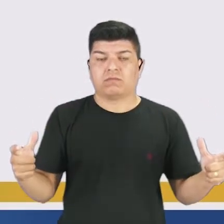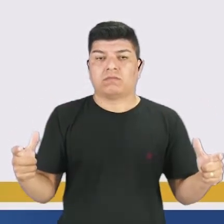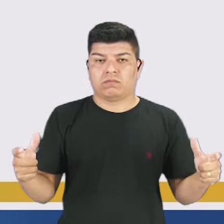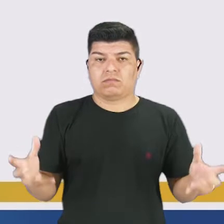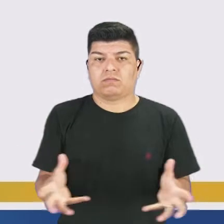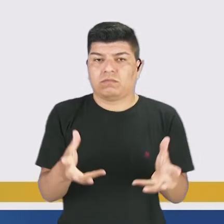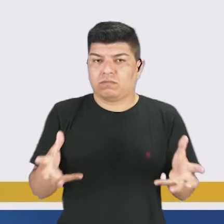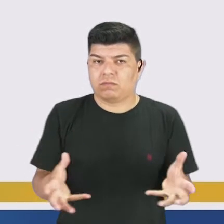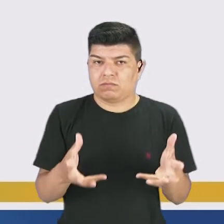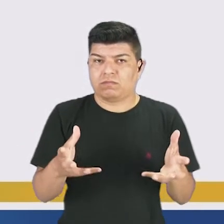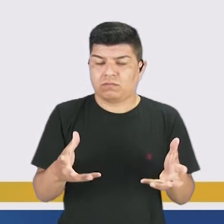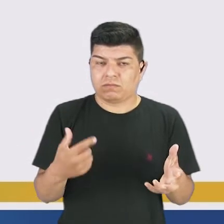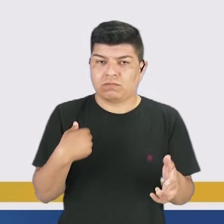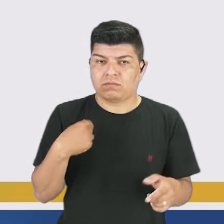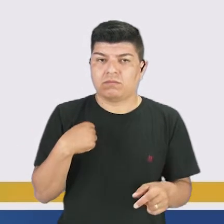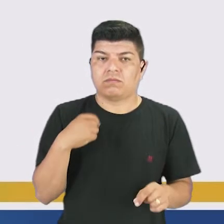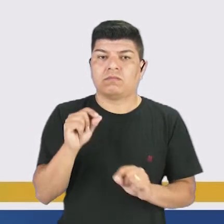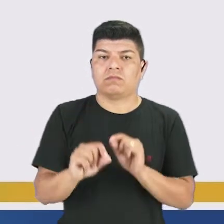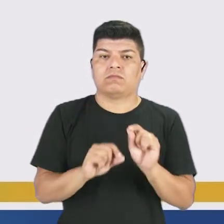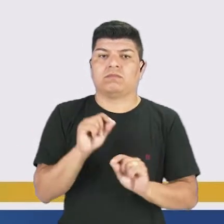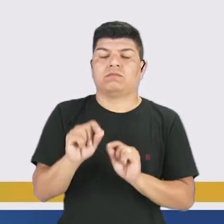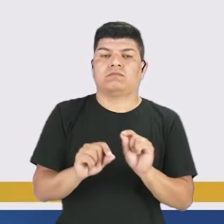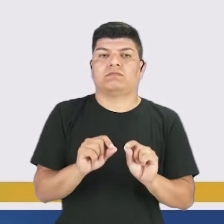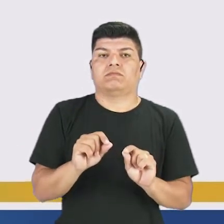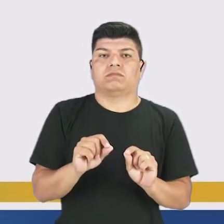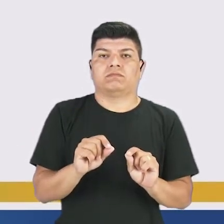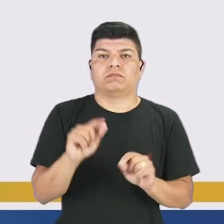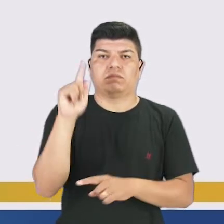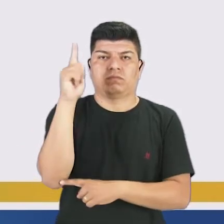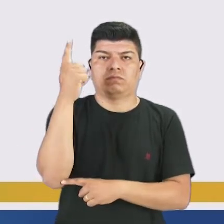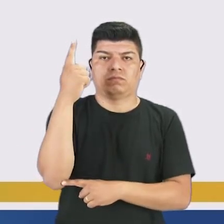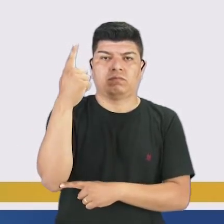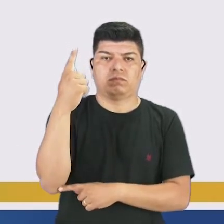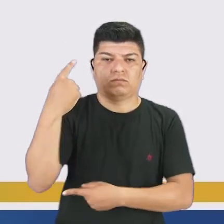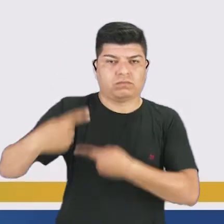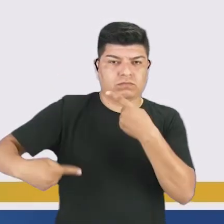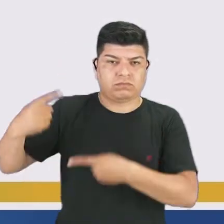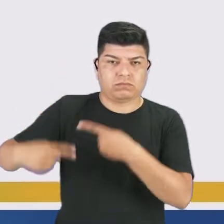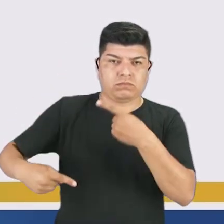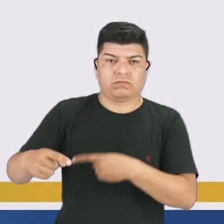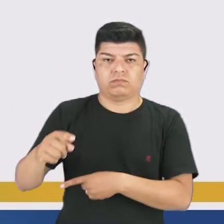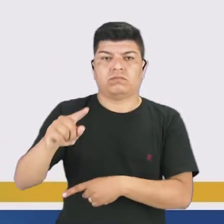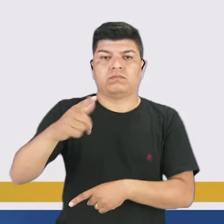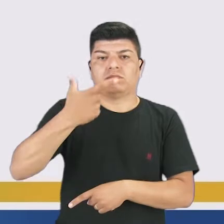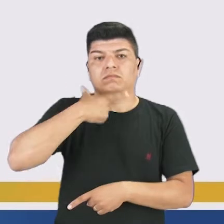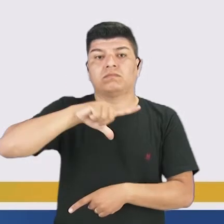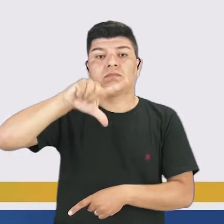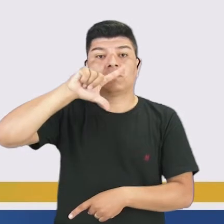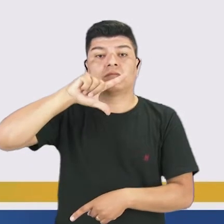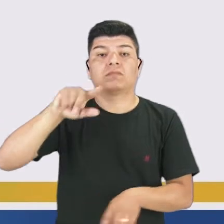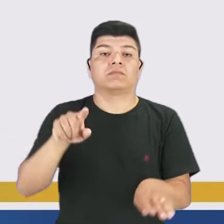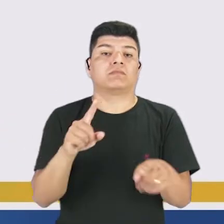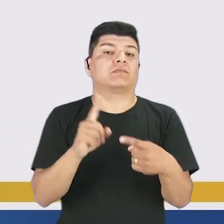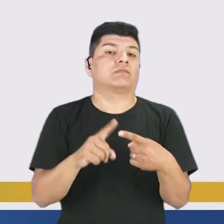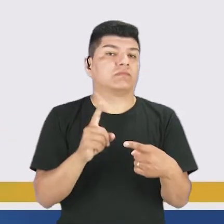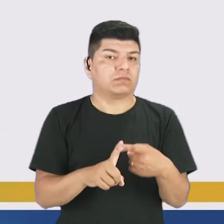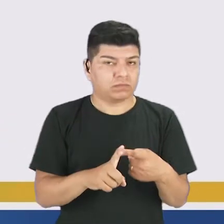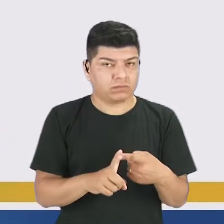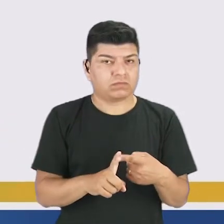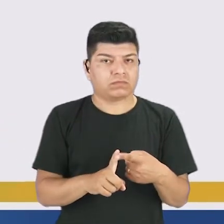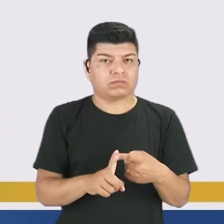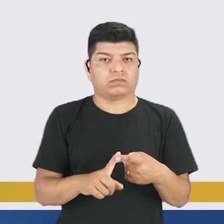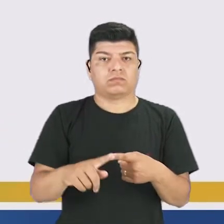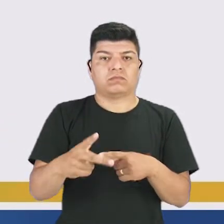de influência. Estabeleceu-se então a geopolítica bipolar. Por que bipolar? Aí a gente está se referindo a